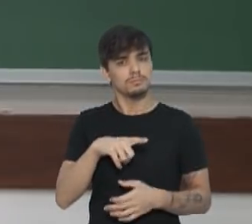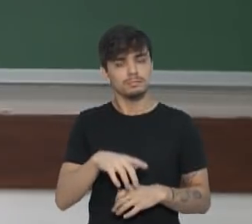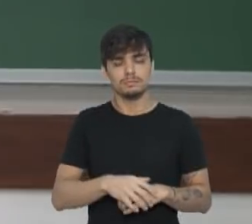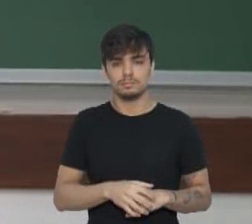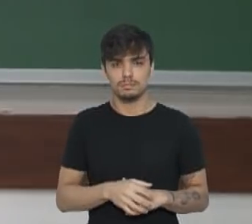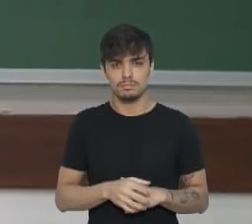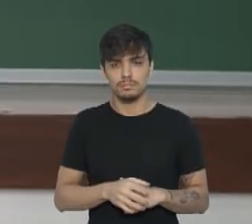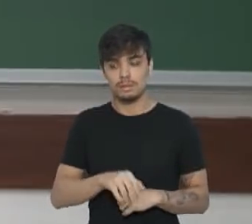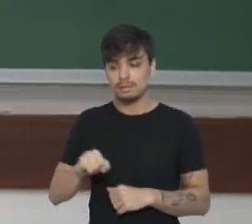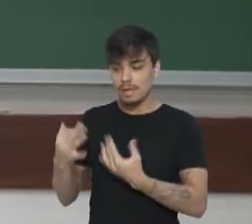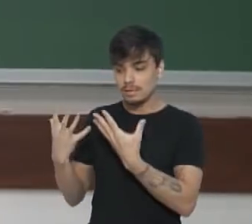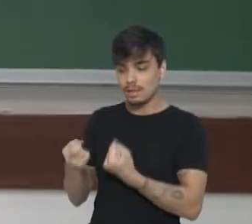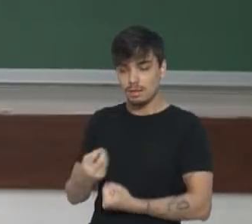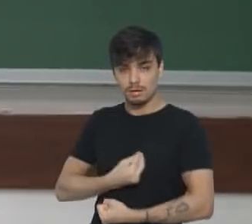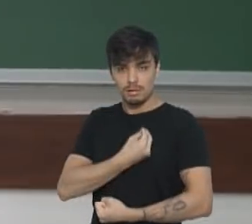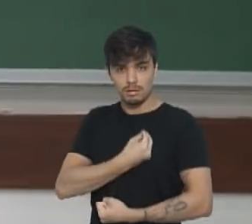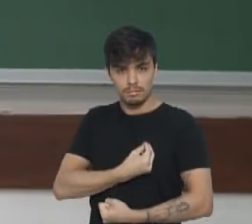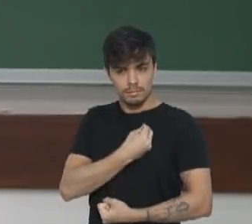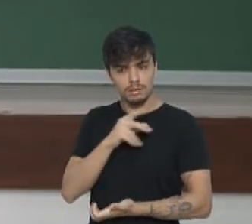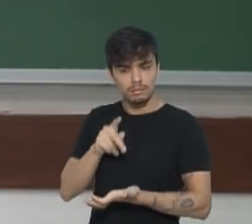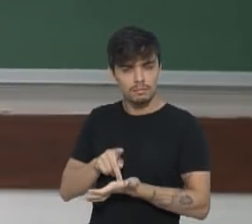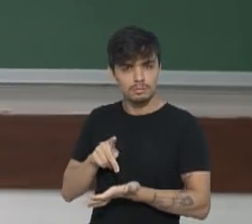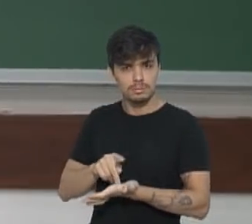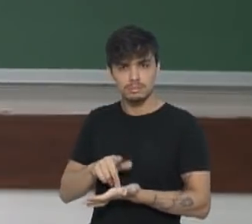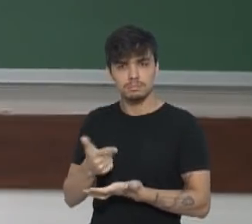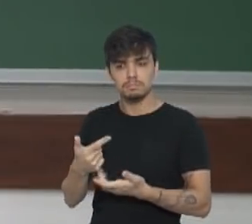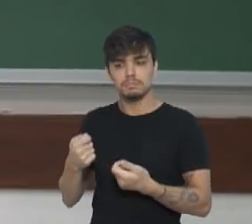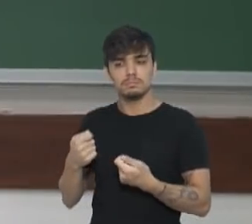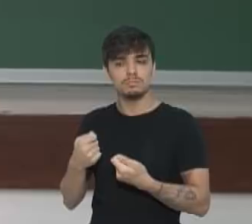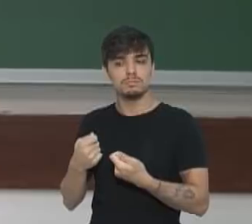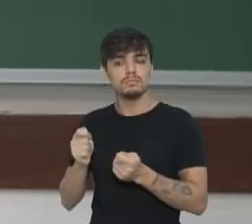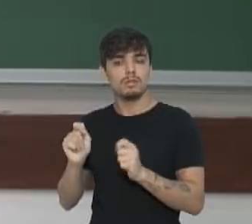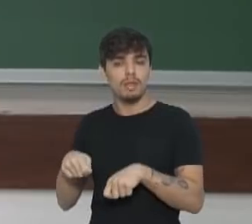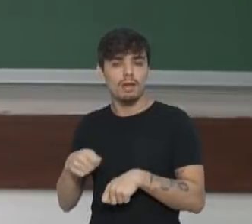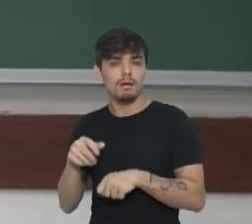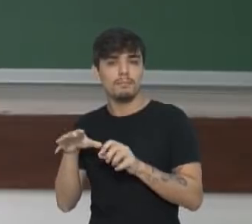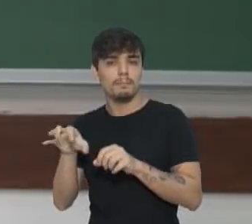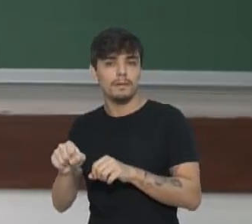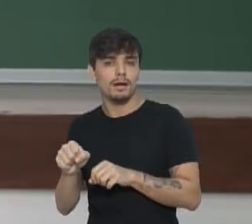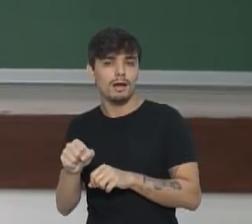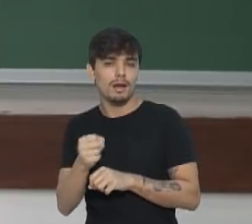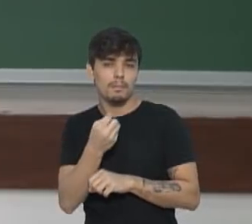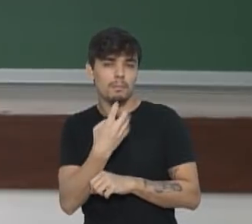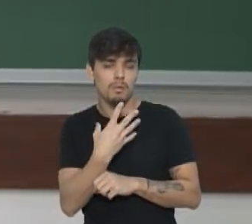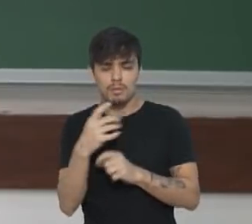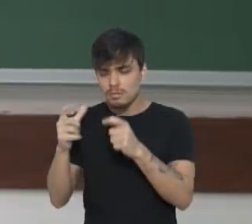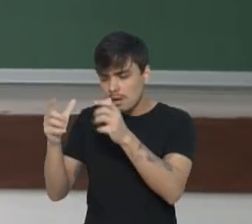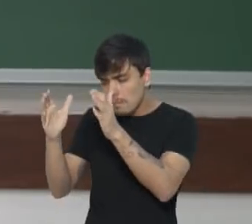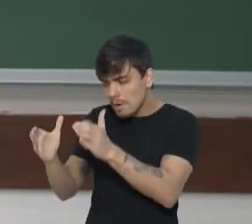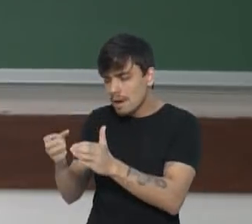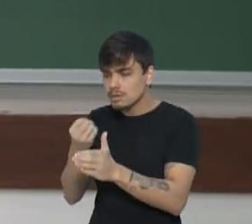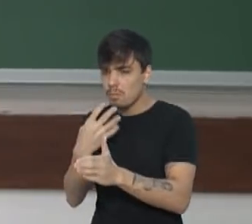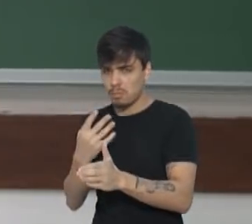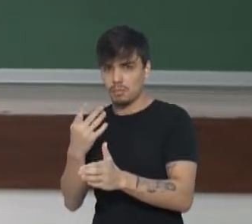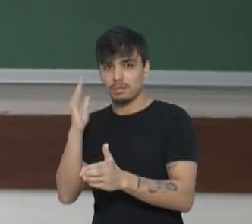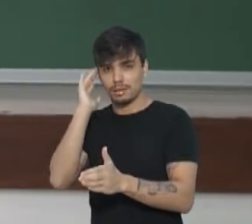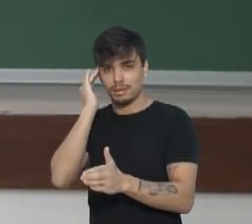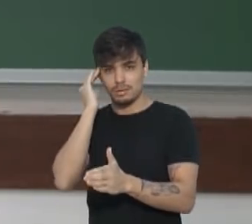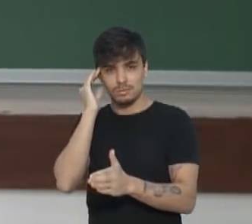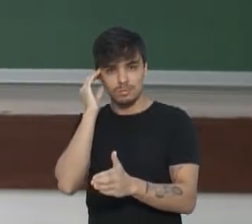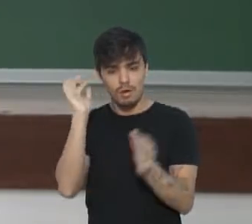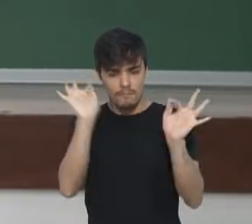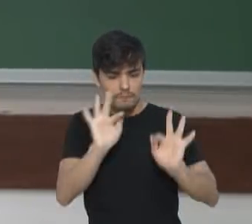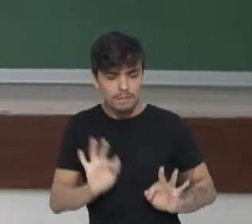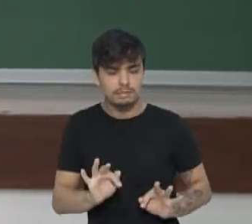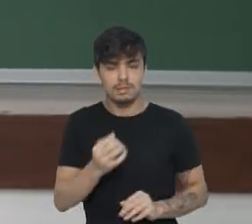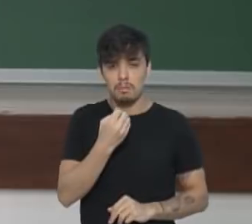a vida como ela realmente é, não adianta você querer ficar com parte dela. Não adianta querer dizer que a vida é boa só quando você está no momento de felicidade. Não,